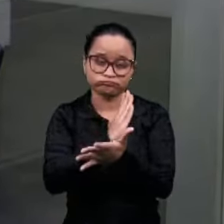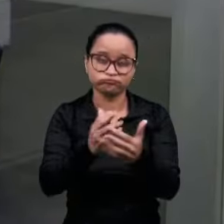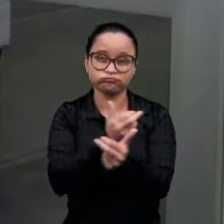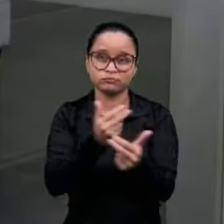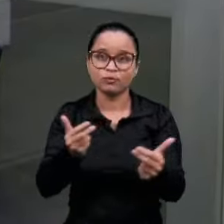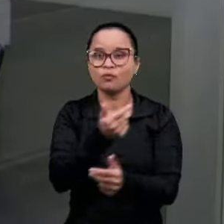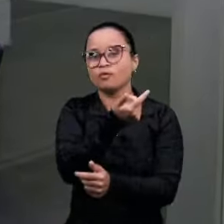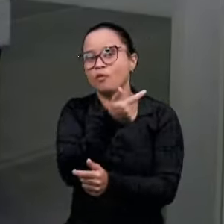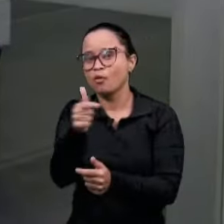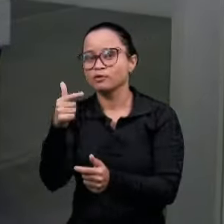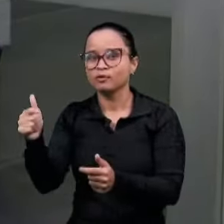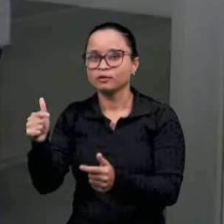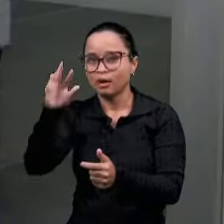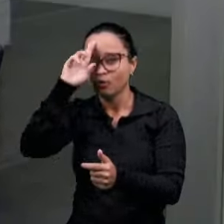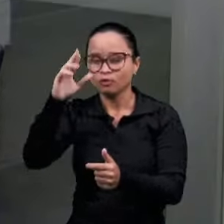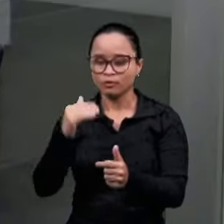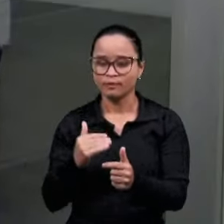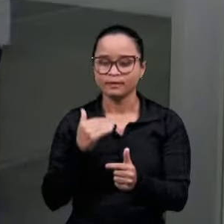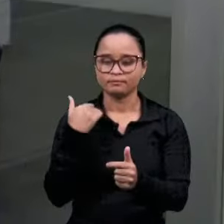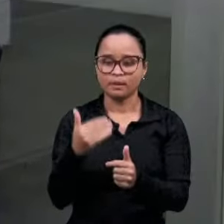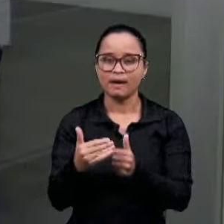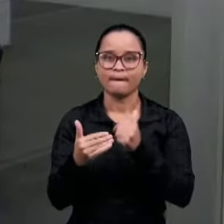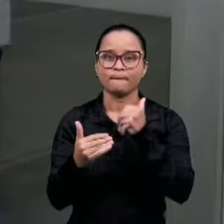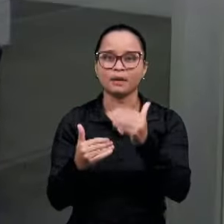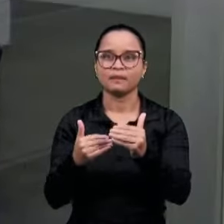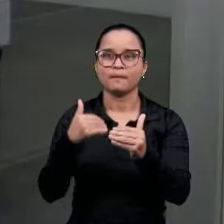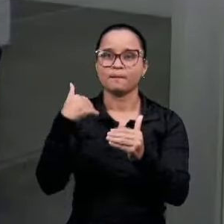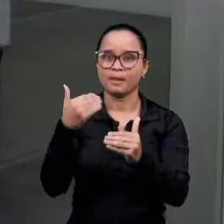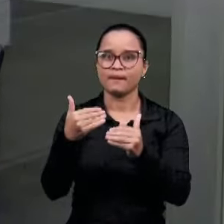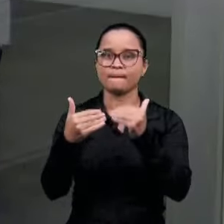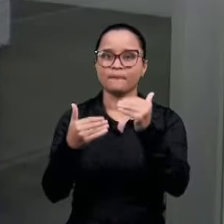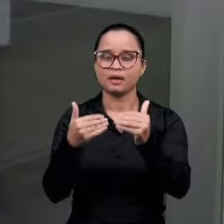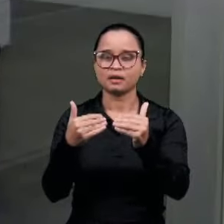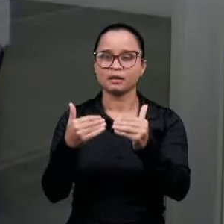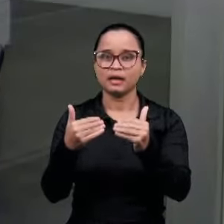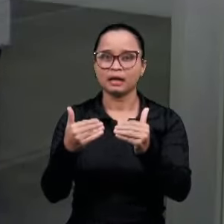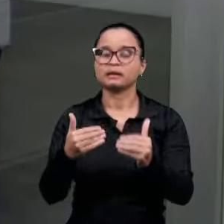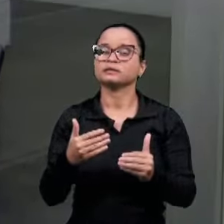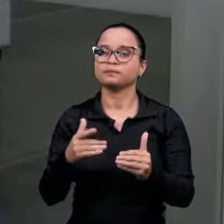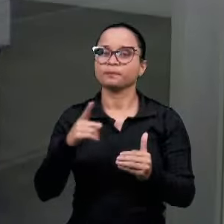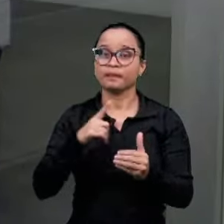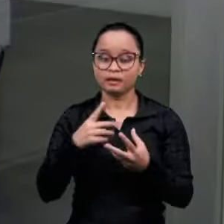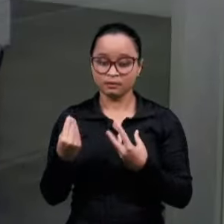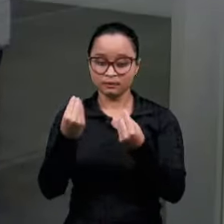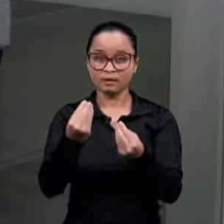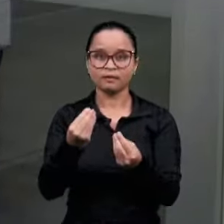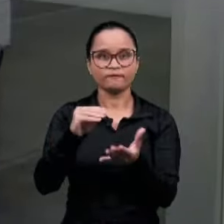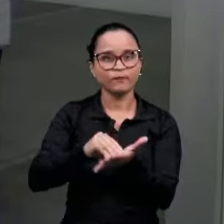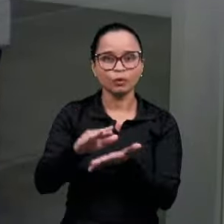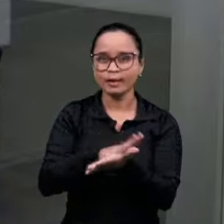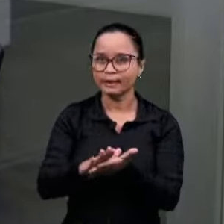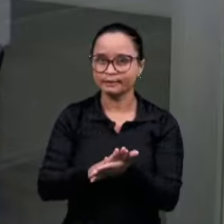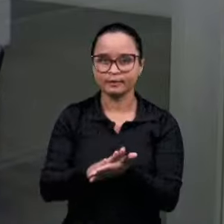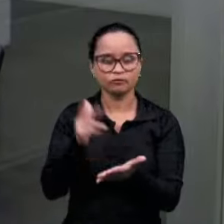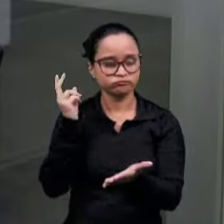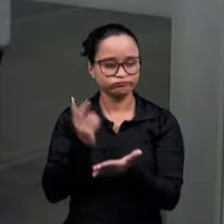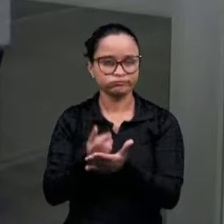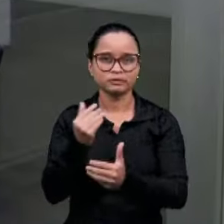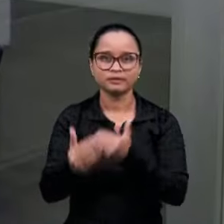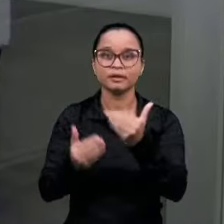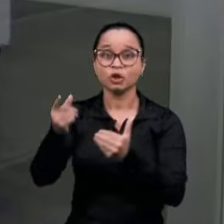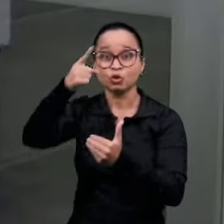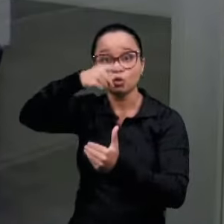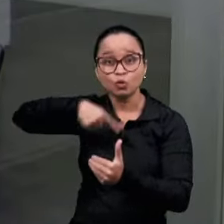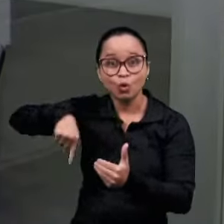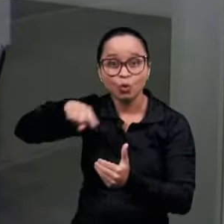Senhor vai nos enchendo. O Senhor nunca dá para sobejar, mas dá o suficiente para não faltar. E a nossa dependência